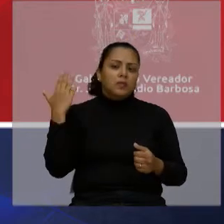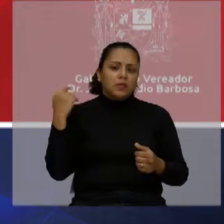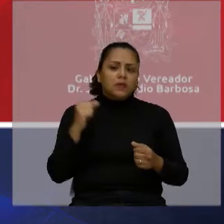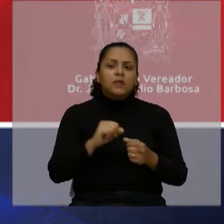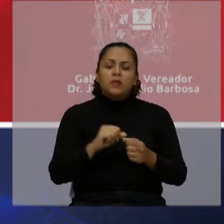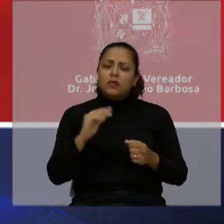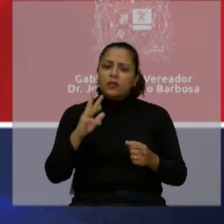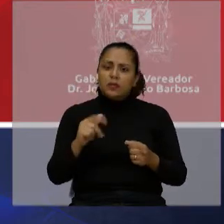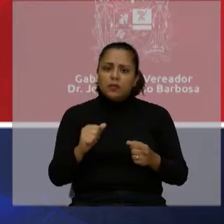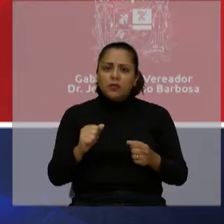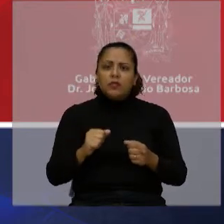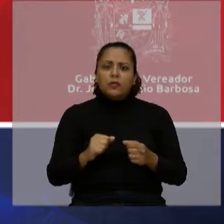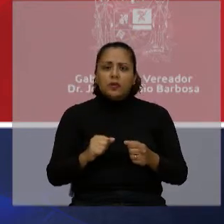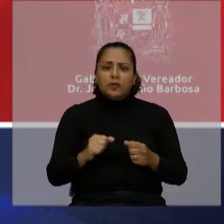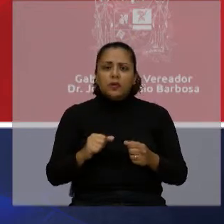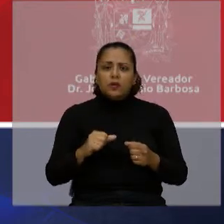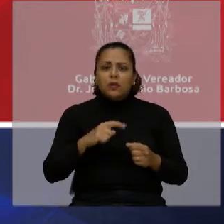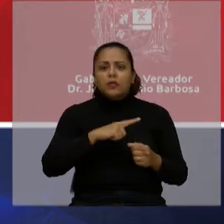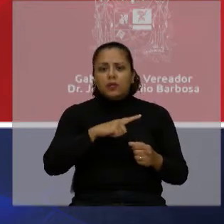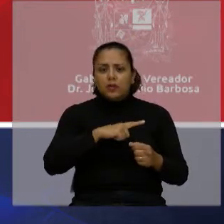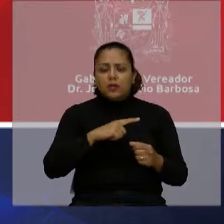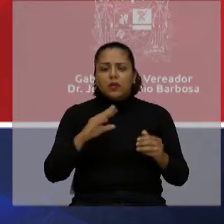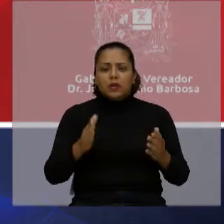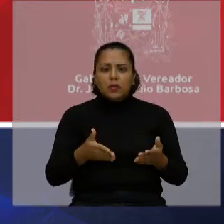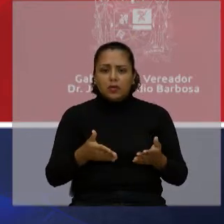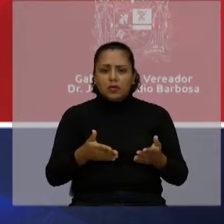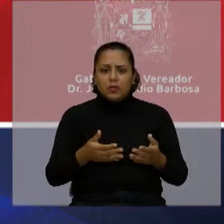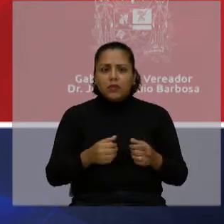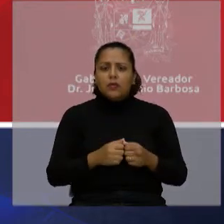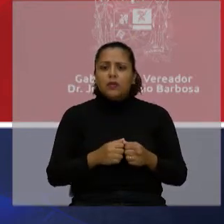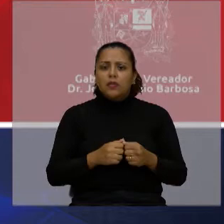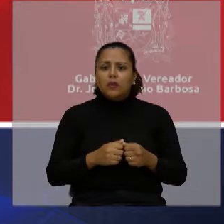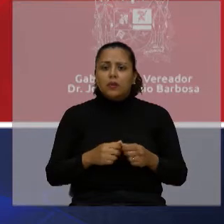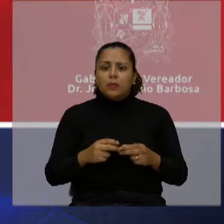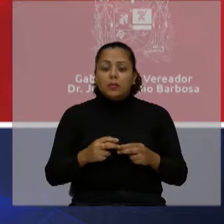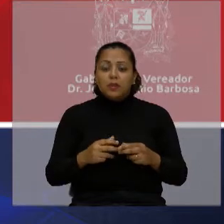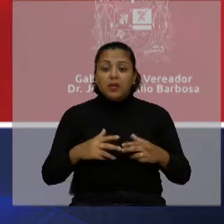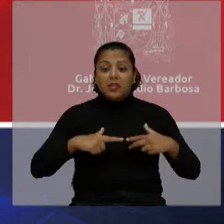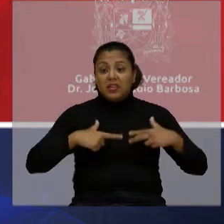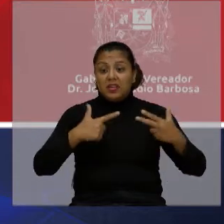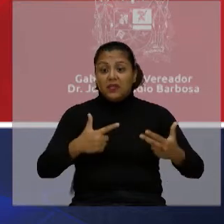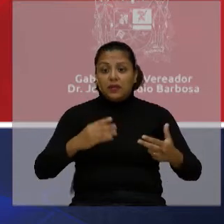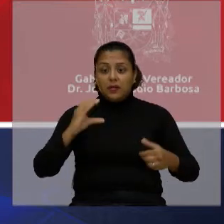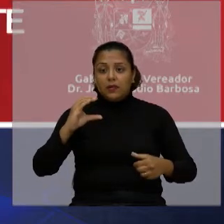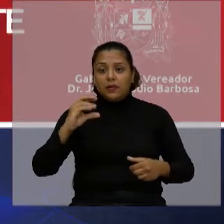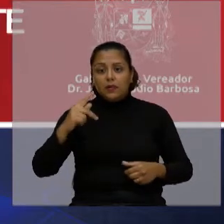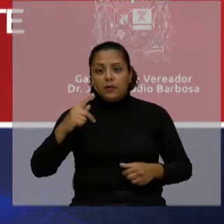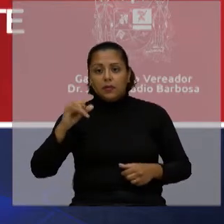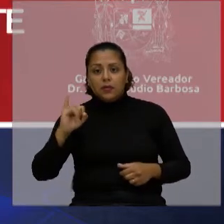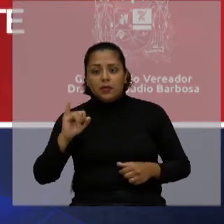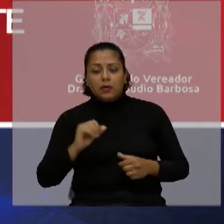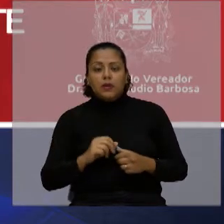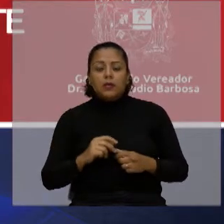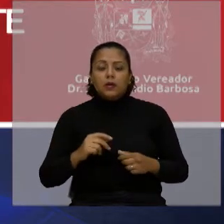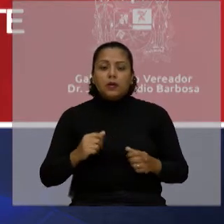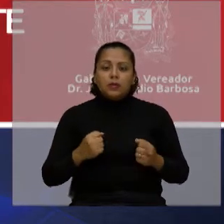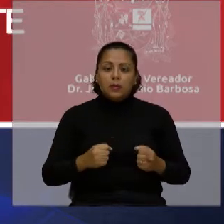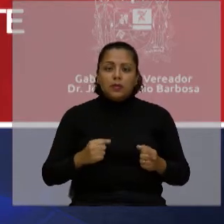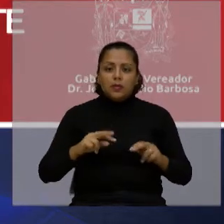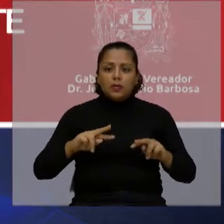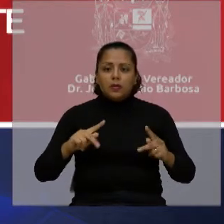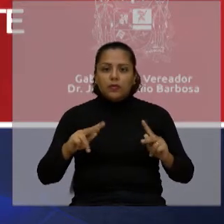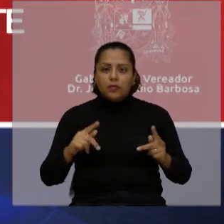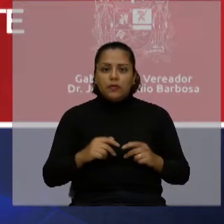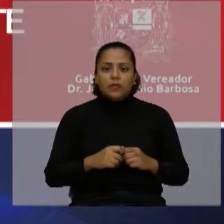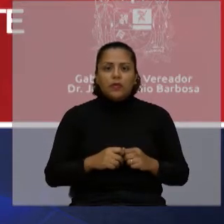na pandemia do que ele está tendo agora para se defender da CPI, as coisas poderiam ser diferentes. Próximo.